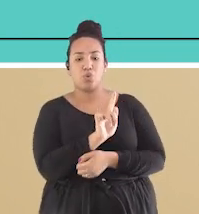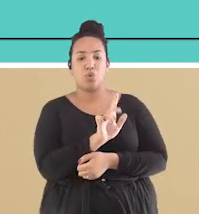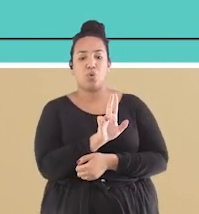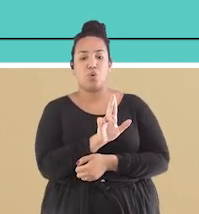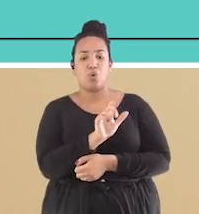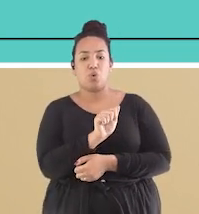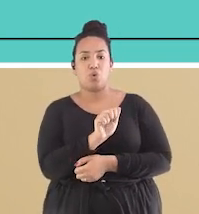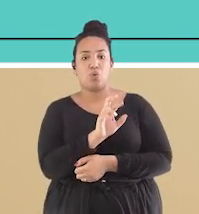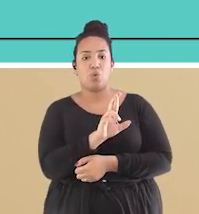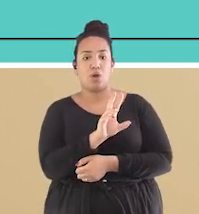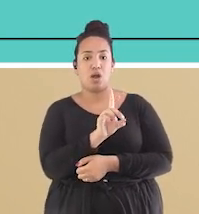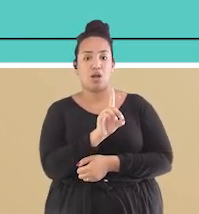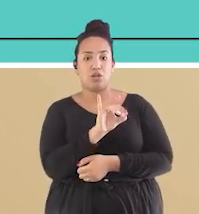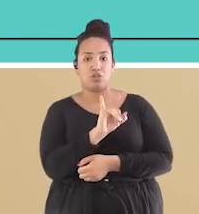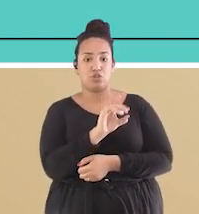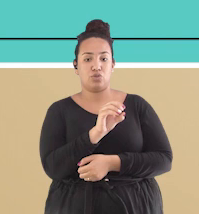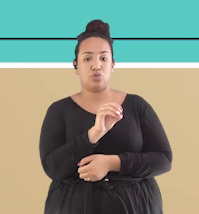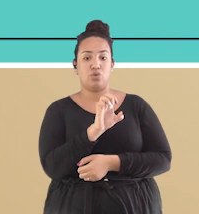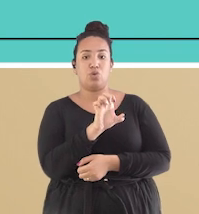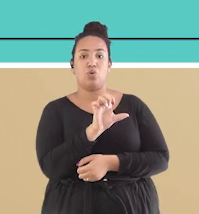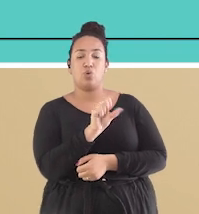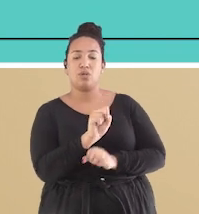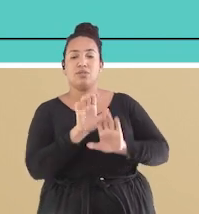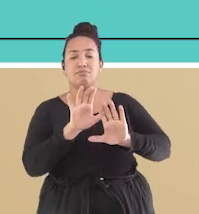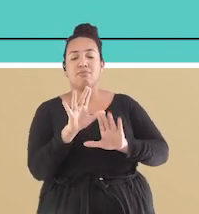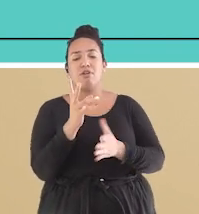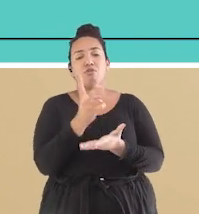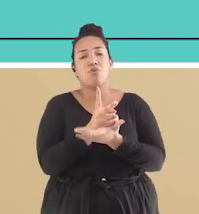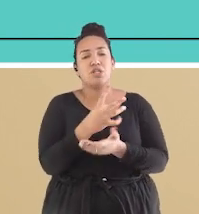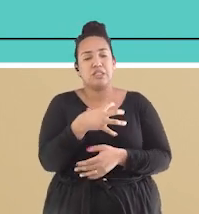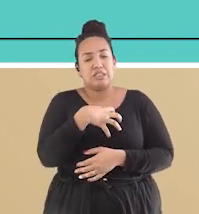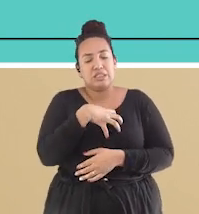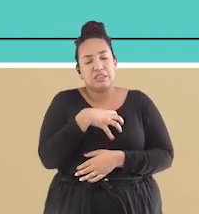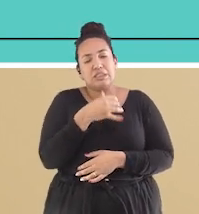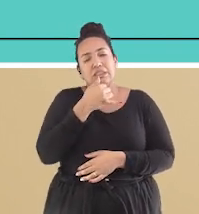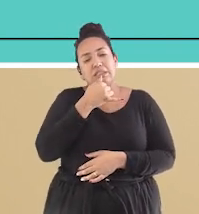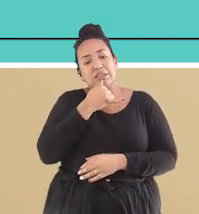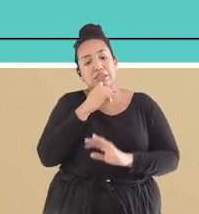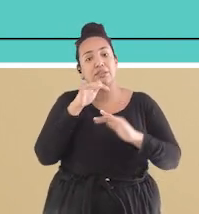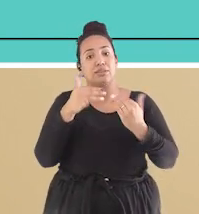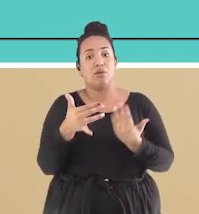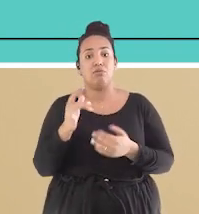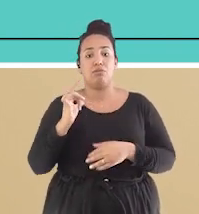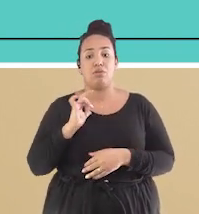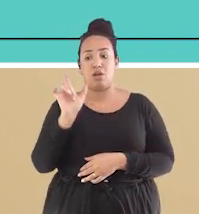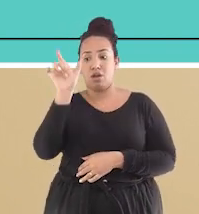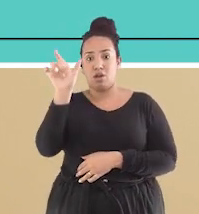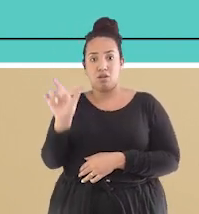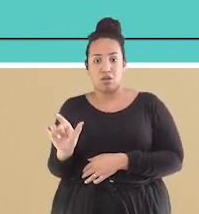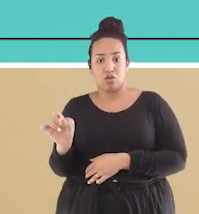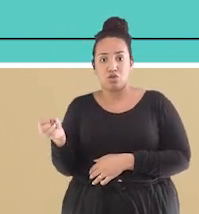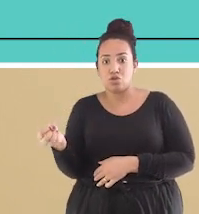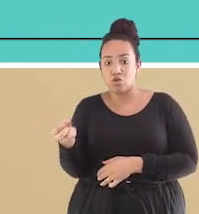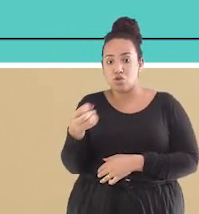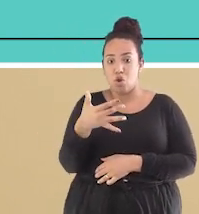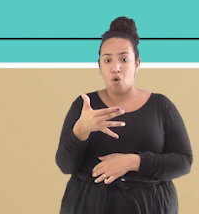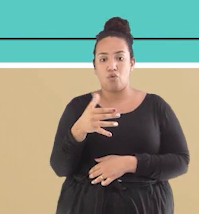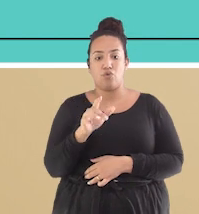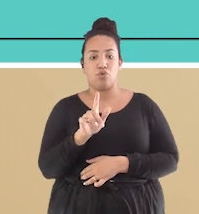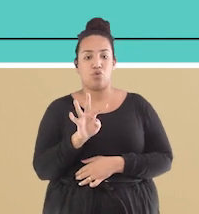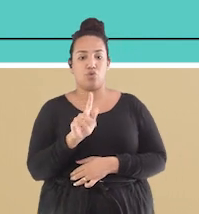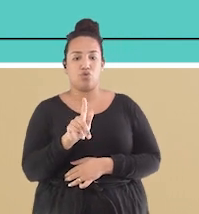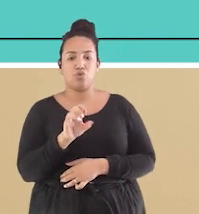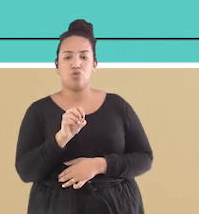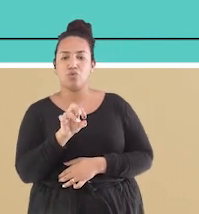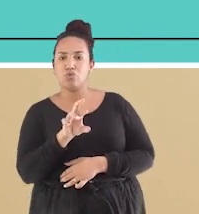se sentindo perdido e desmotivado. Até que uma nova ameaça surge, Gorr, o carniceiro dos deuses. Enquanto isso,